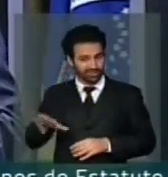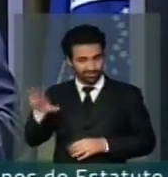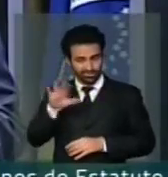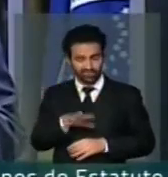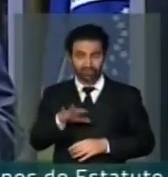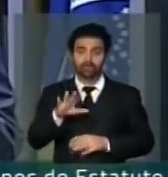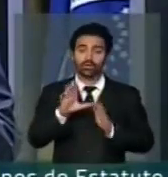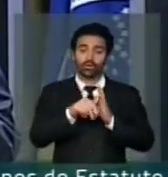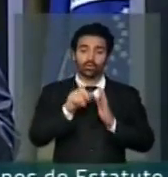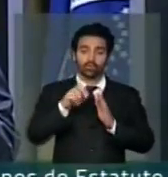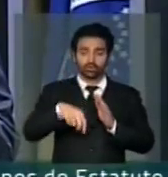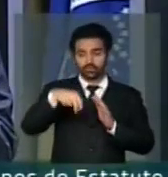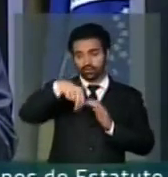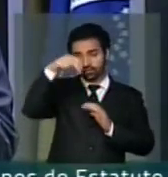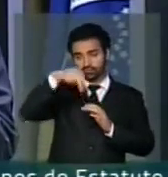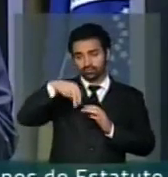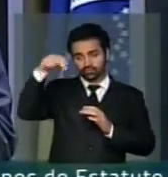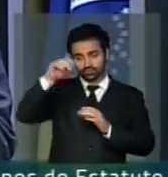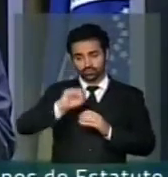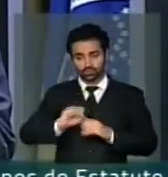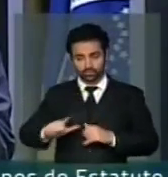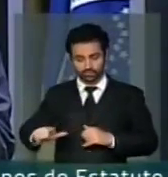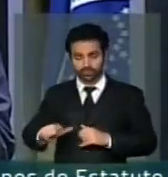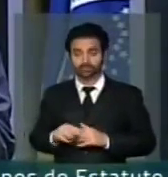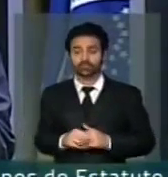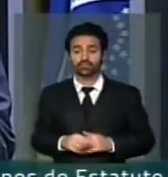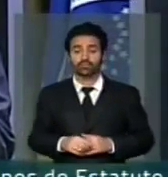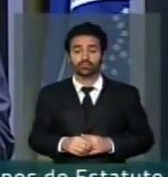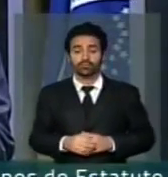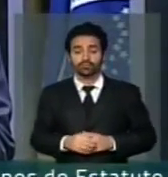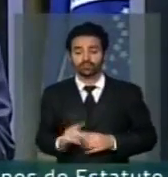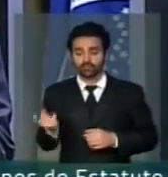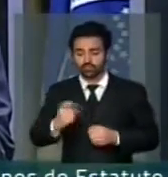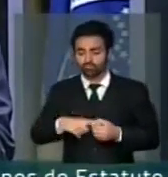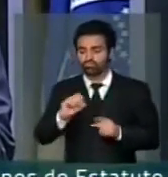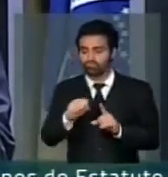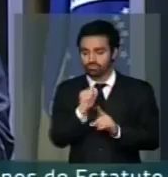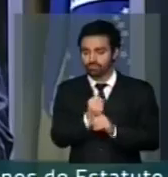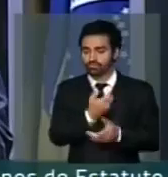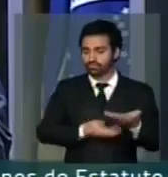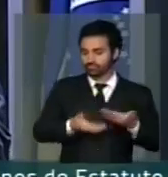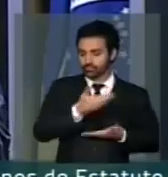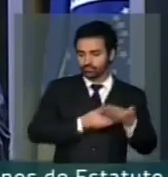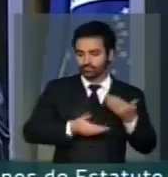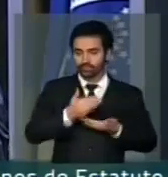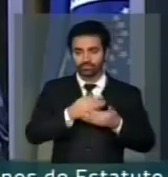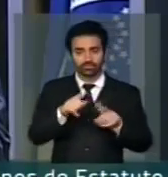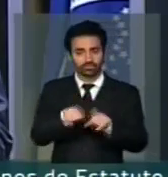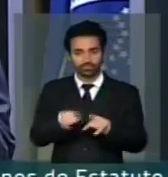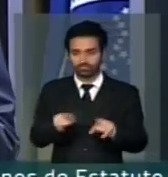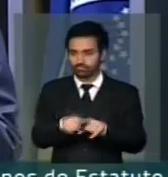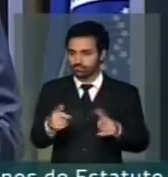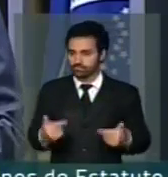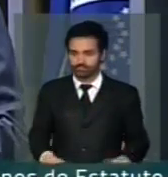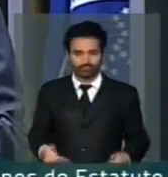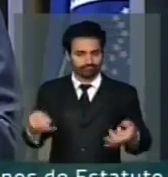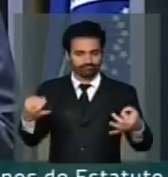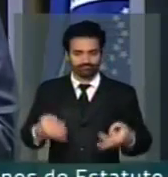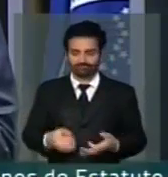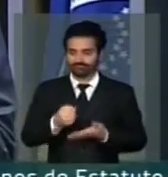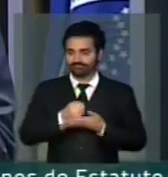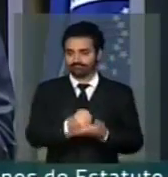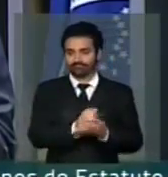norte, nordeste e sul. A ressocialização dos jovens também não tem recebido a devida atenção.